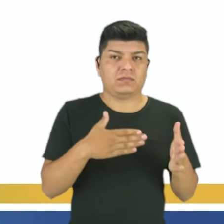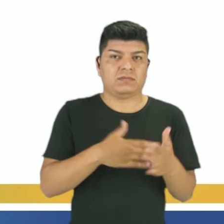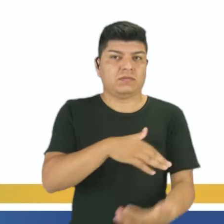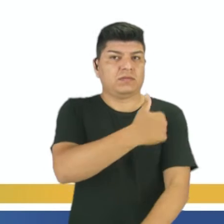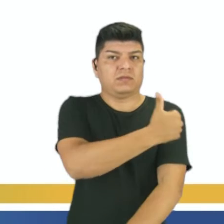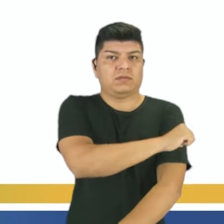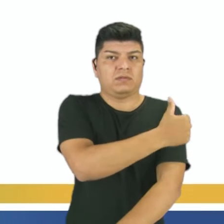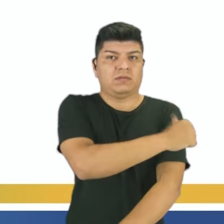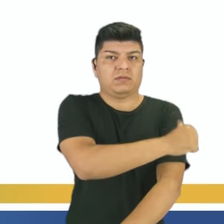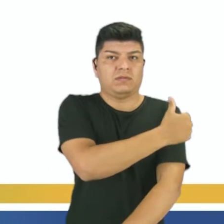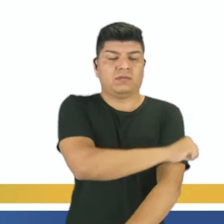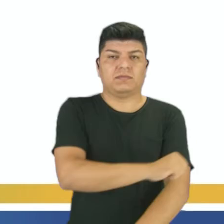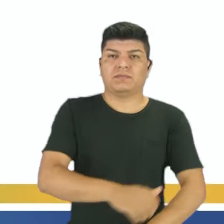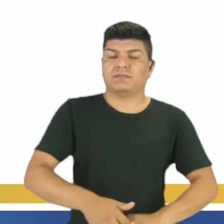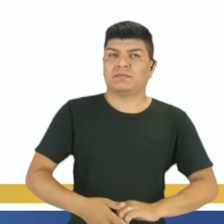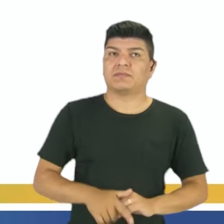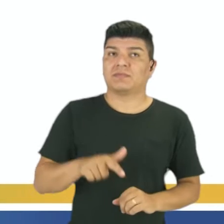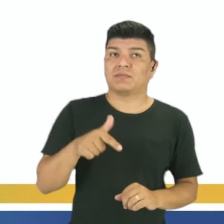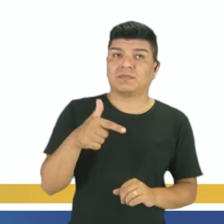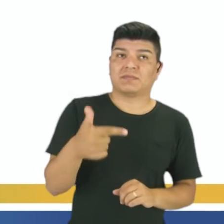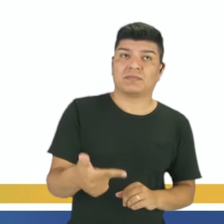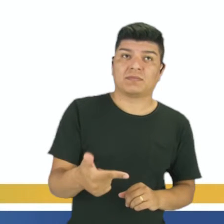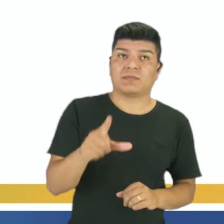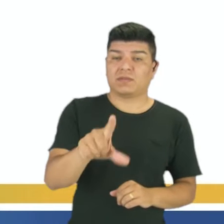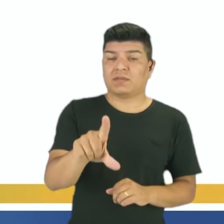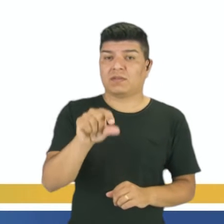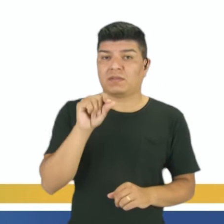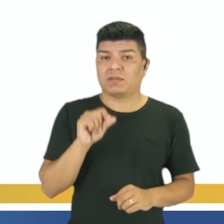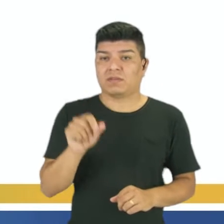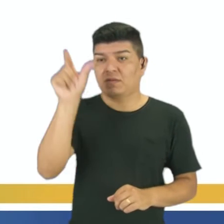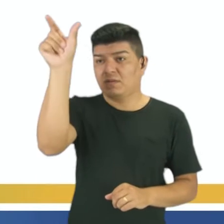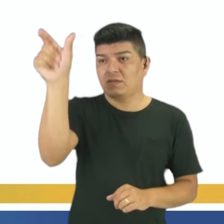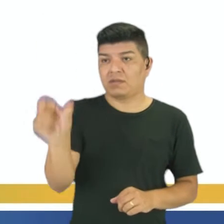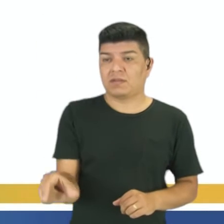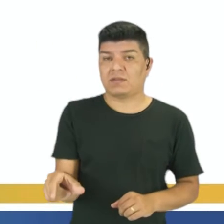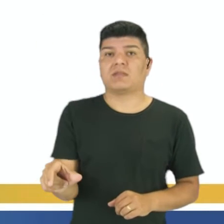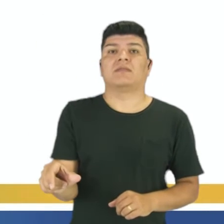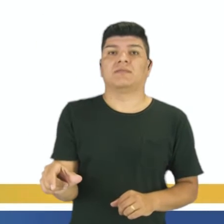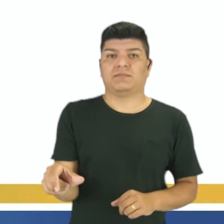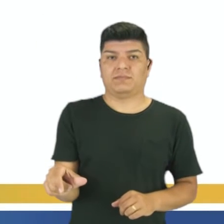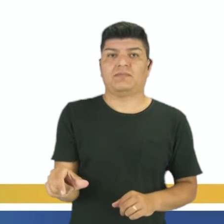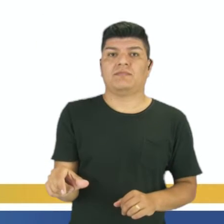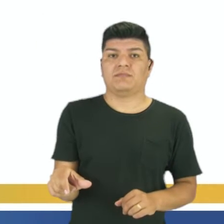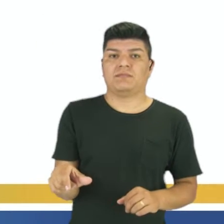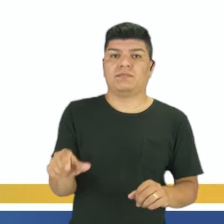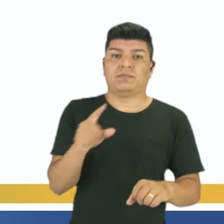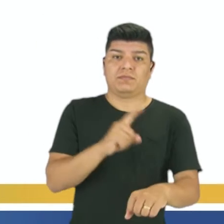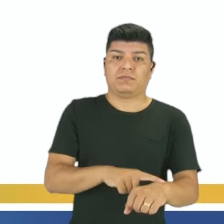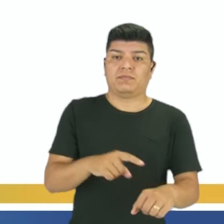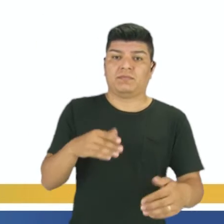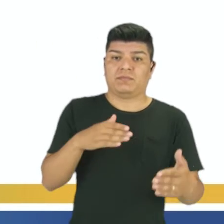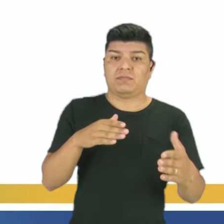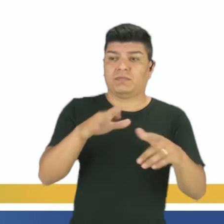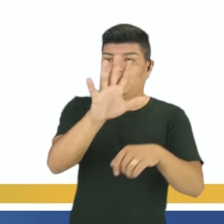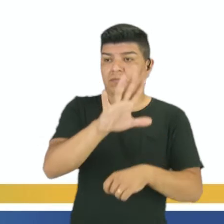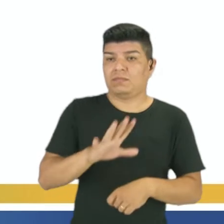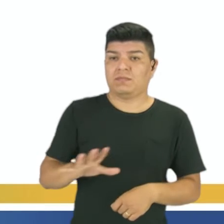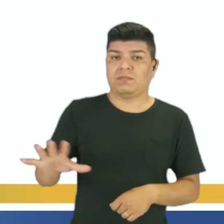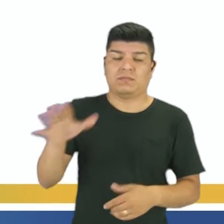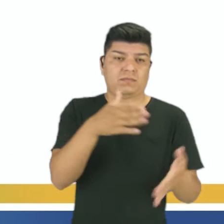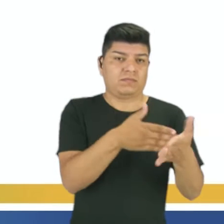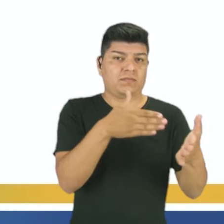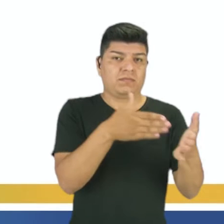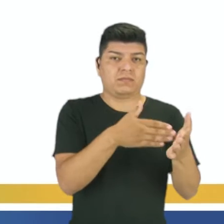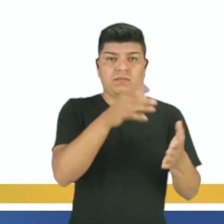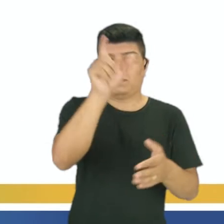Rio de Janeiro. Depois, escolha os personagens. Tal qual o tempo e o espaço, a crônica são